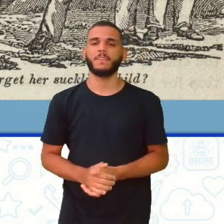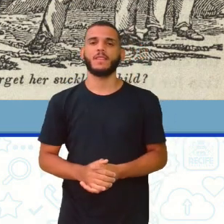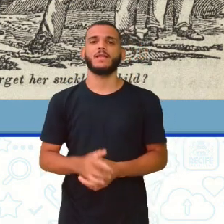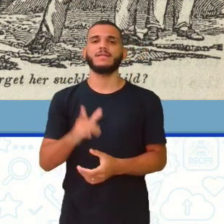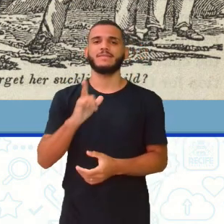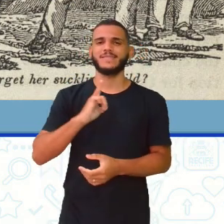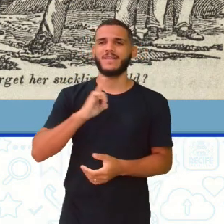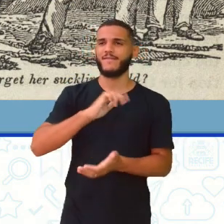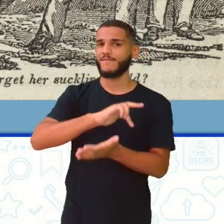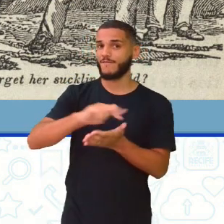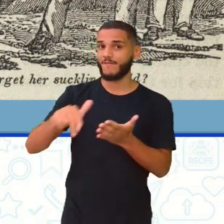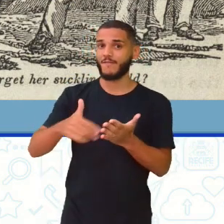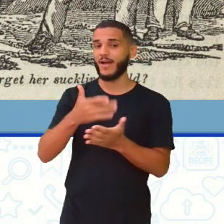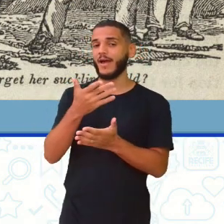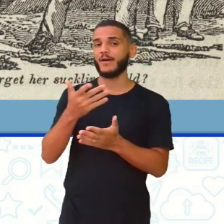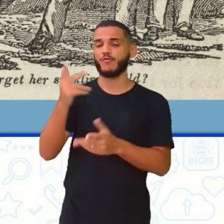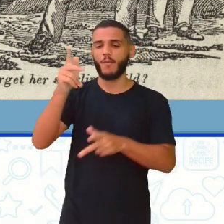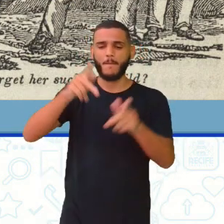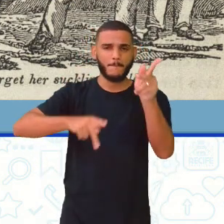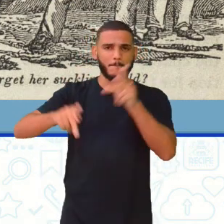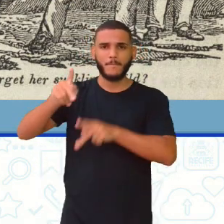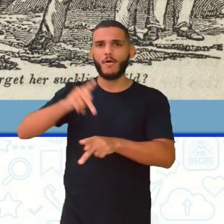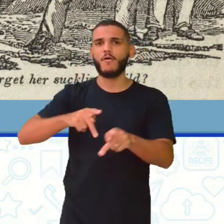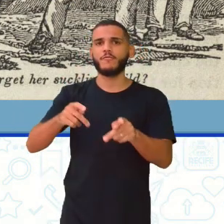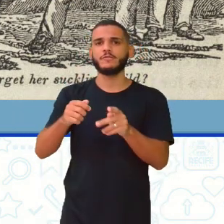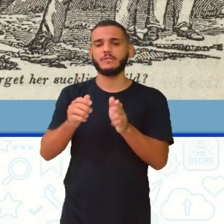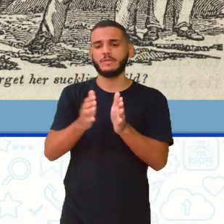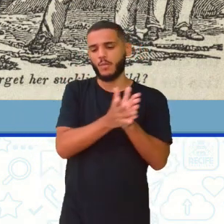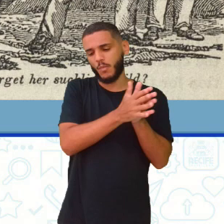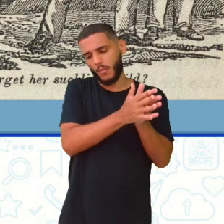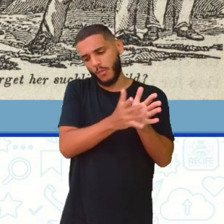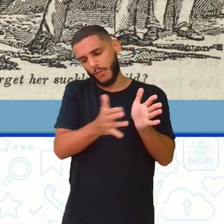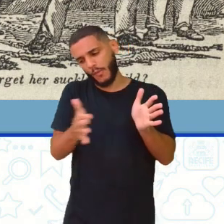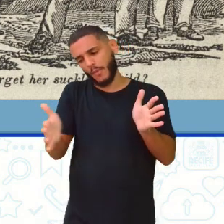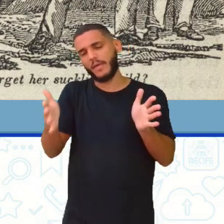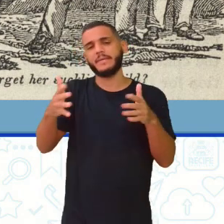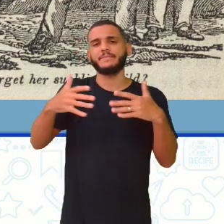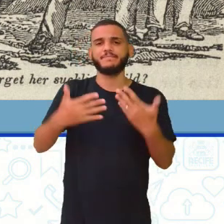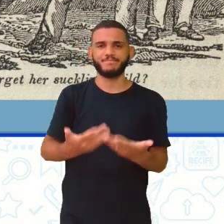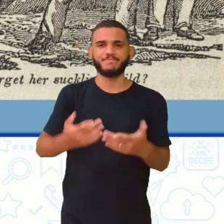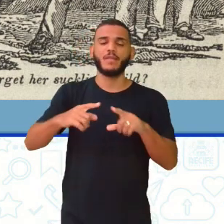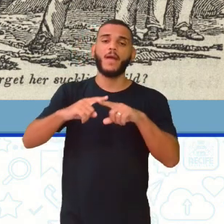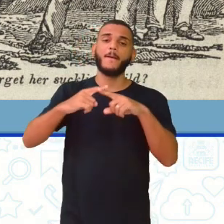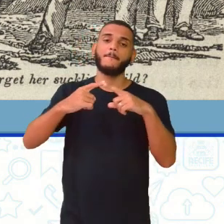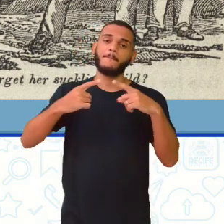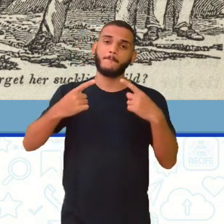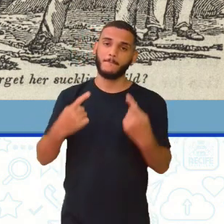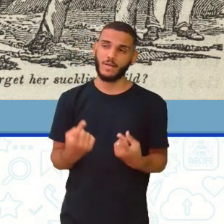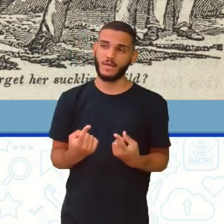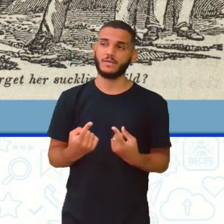Acometeu diversos povos e etnias ao longo da história. Mas essas